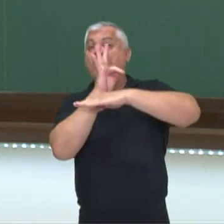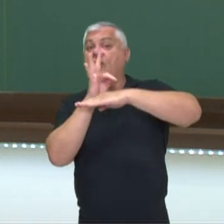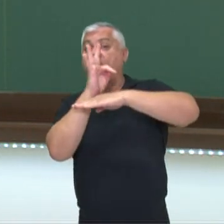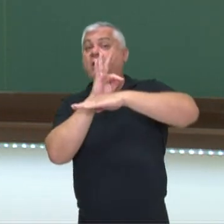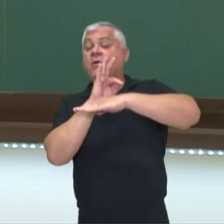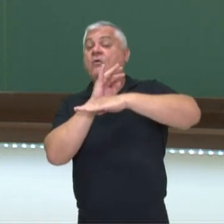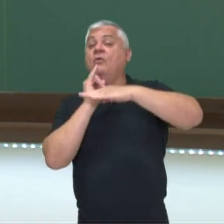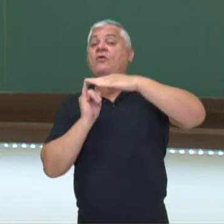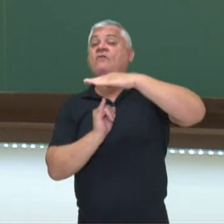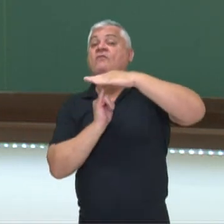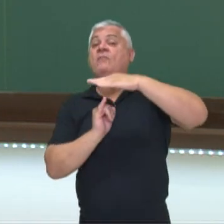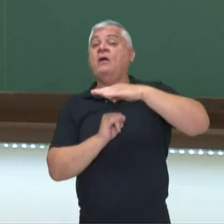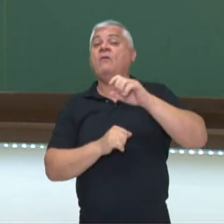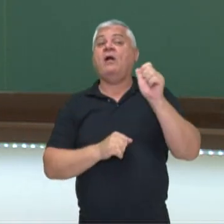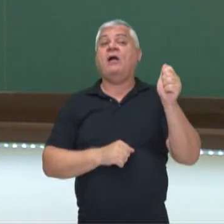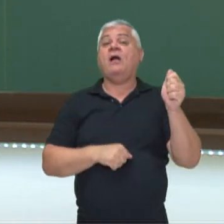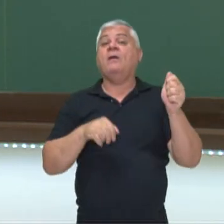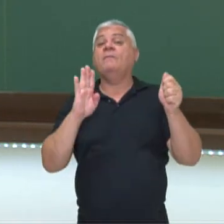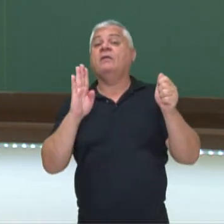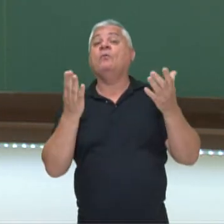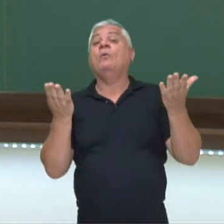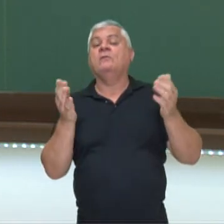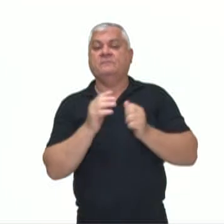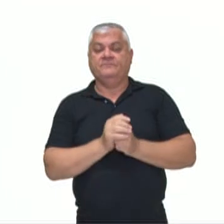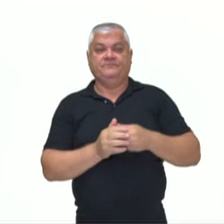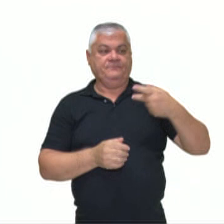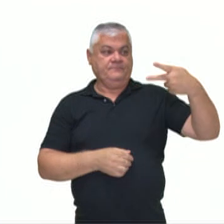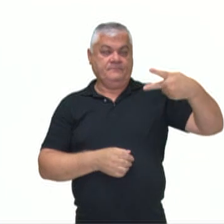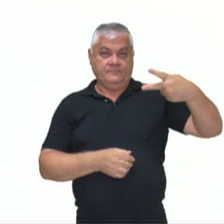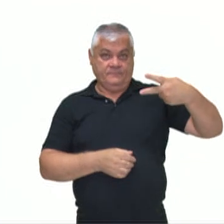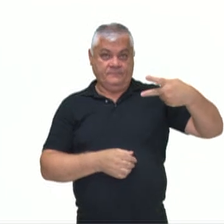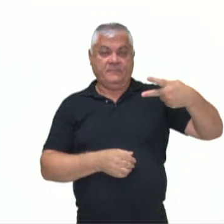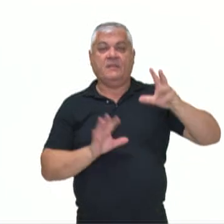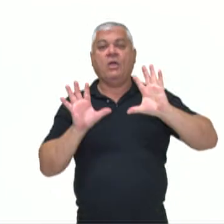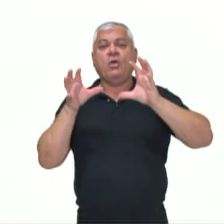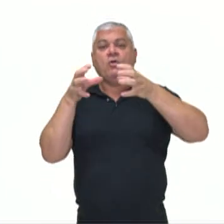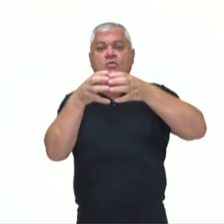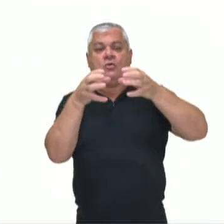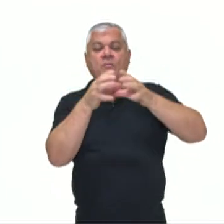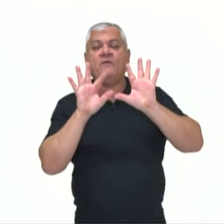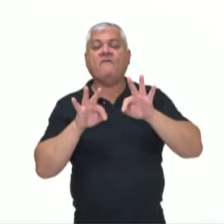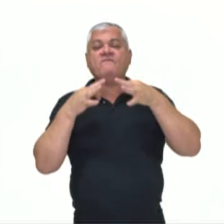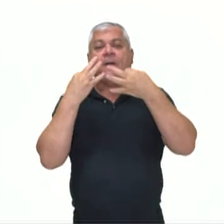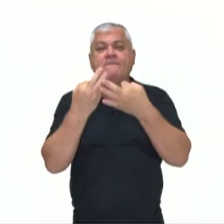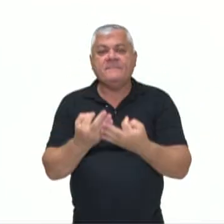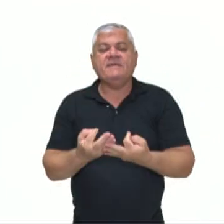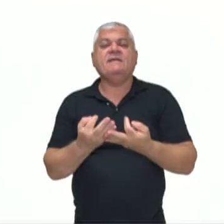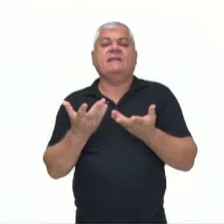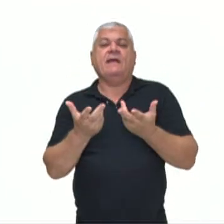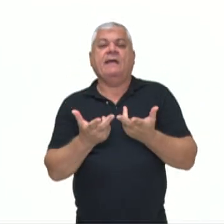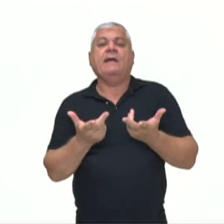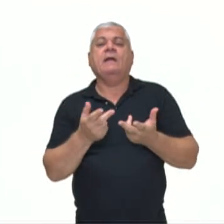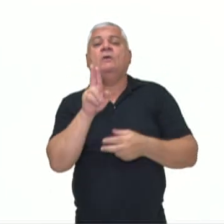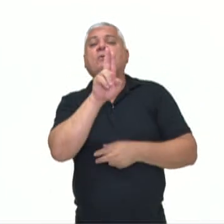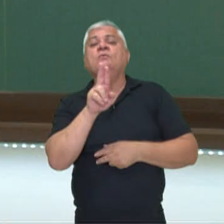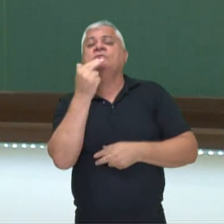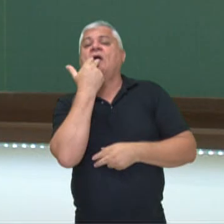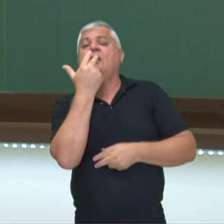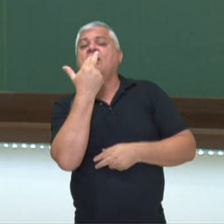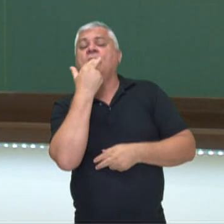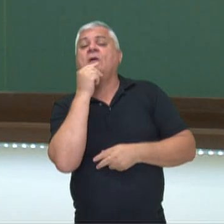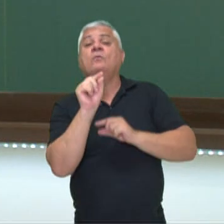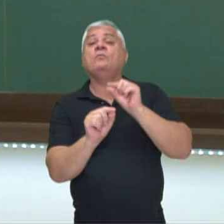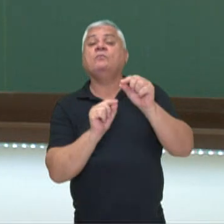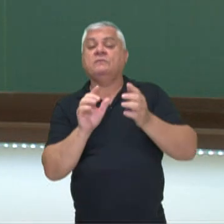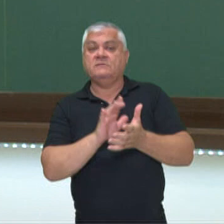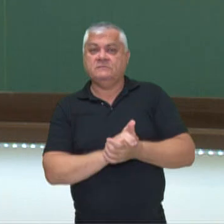letra A, ou tratamento informal. 2, mensagens de grupos de parentes, utiliza a linguagem. Então, as mensagens que você troca,